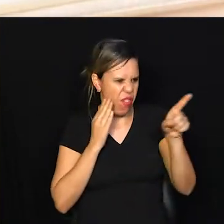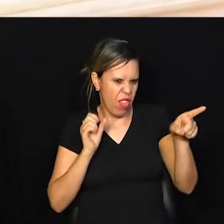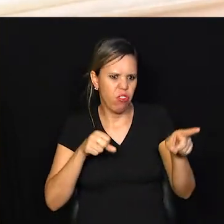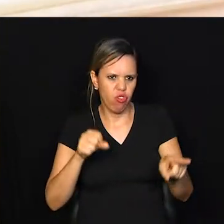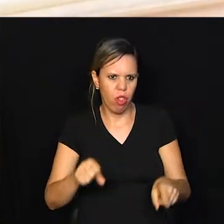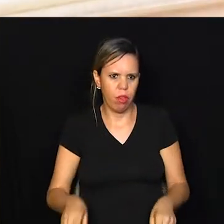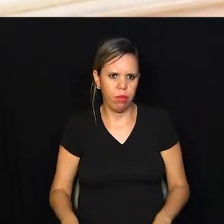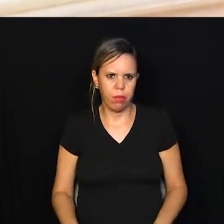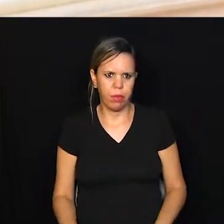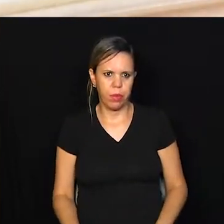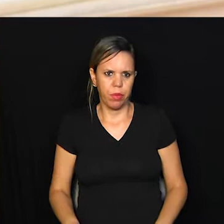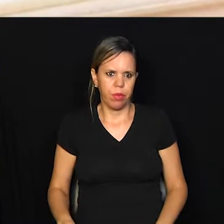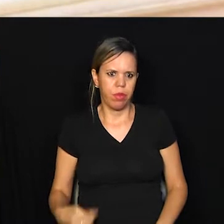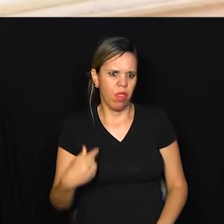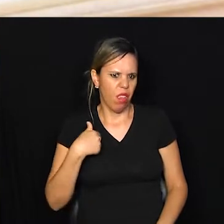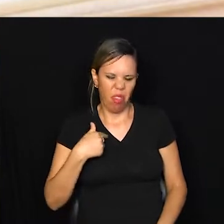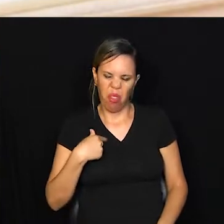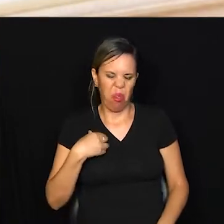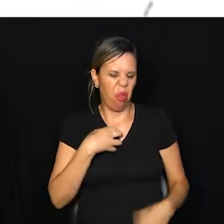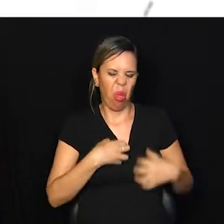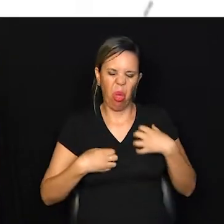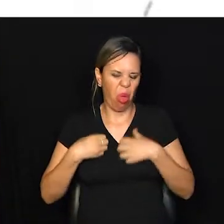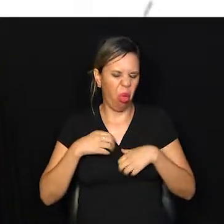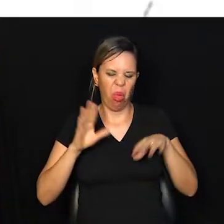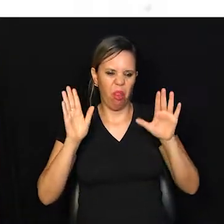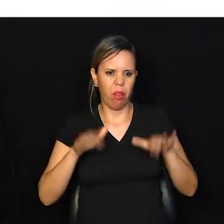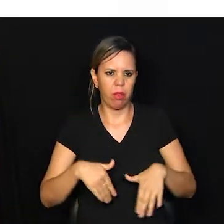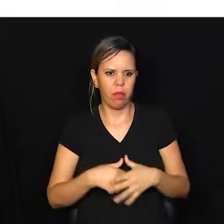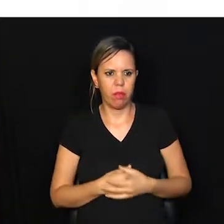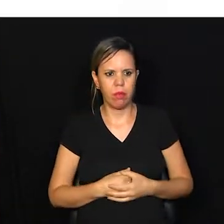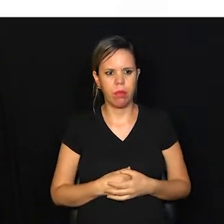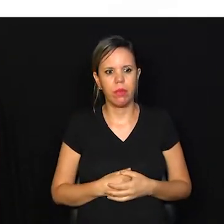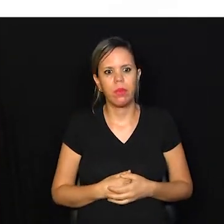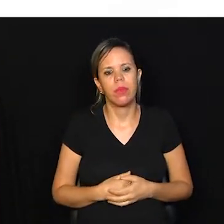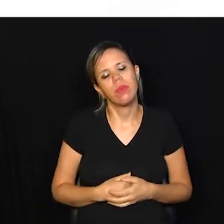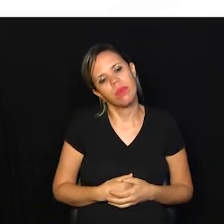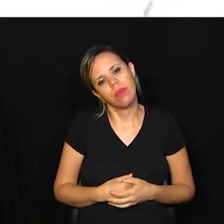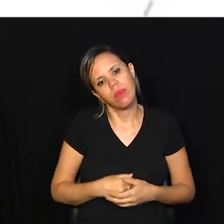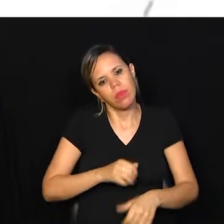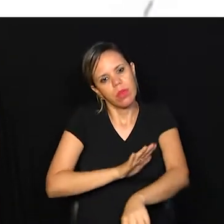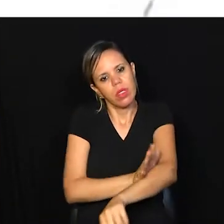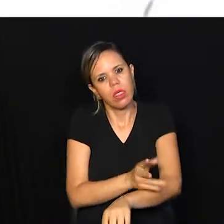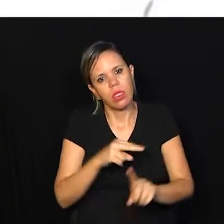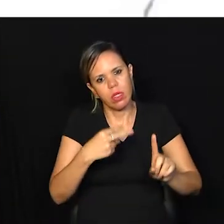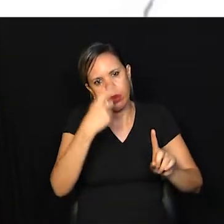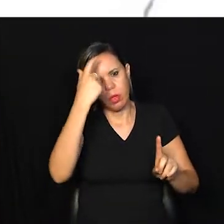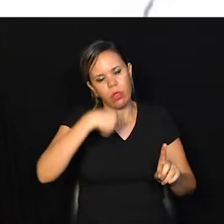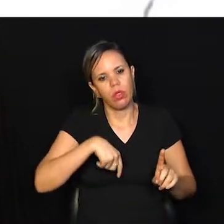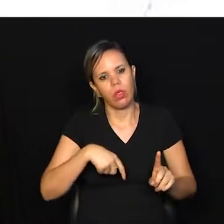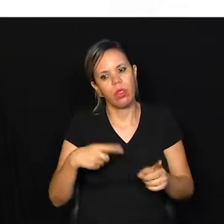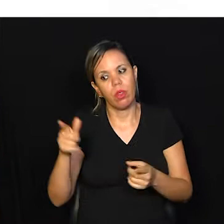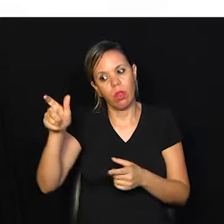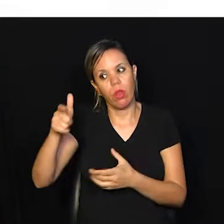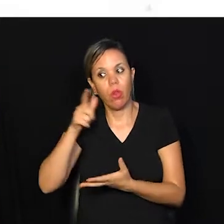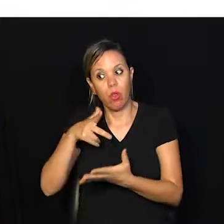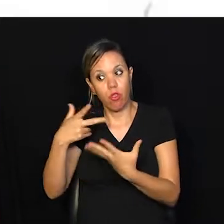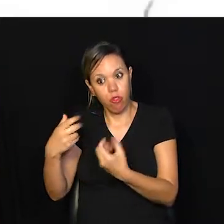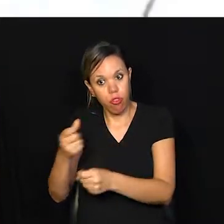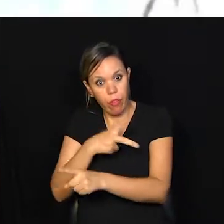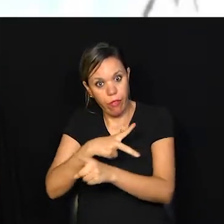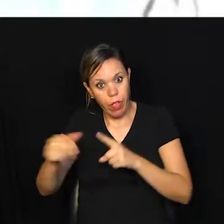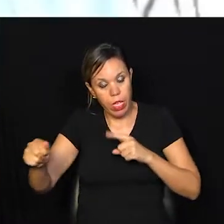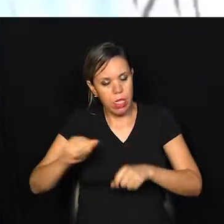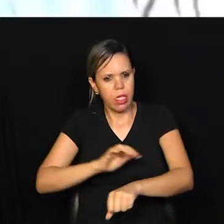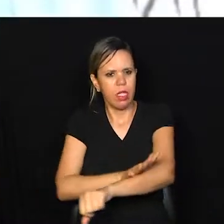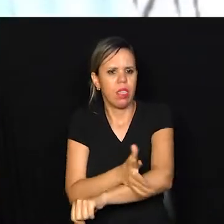já. Mas isso não me feria. O Dadá analisa o racismo a partir da perspectiva dele. Ele conseguiu enfrentar o